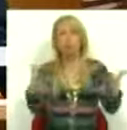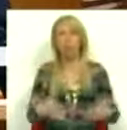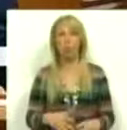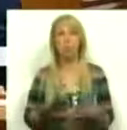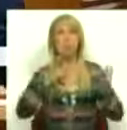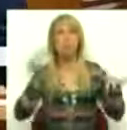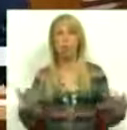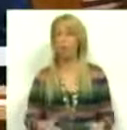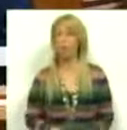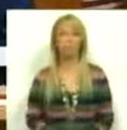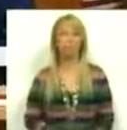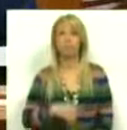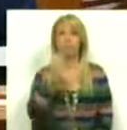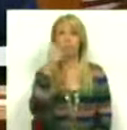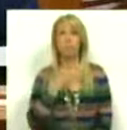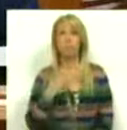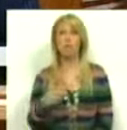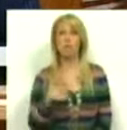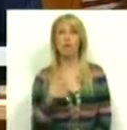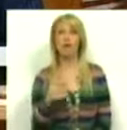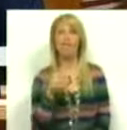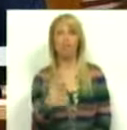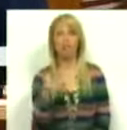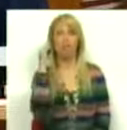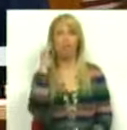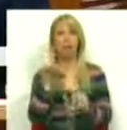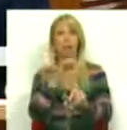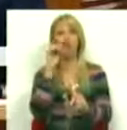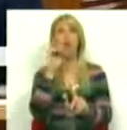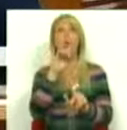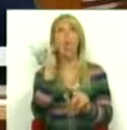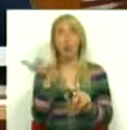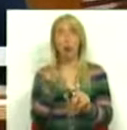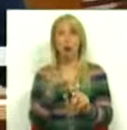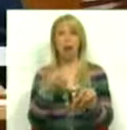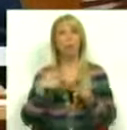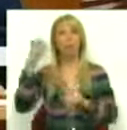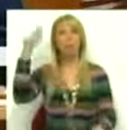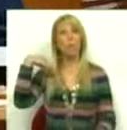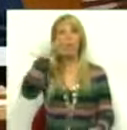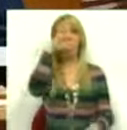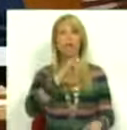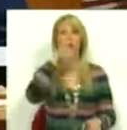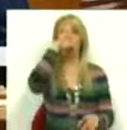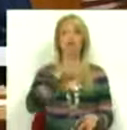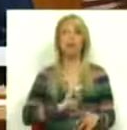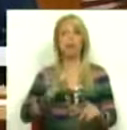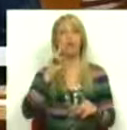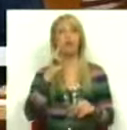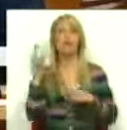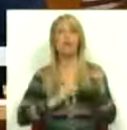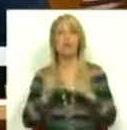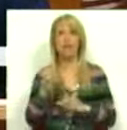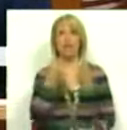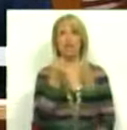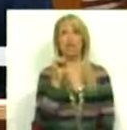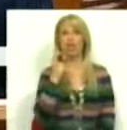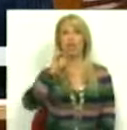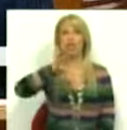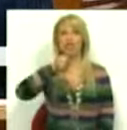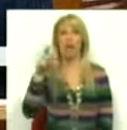3 semanas assinala-se precisamente 1 ano do momento em que o ADATA, Ministro de Estado e das Finanças, professor Teixeira dos Santos,